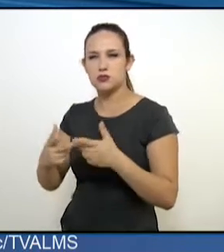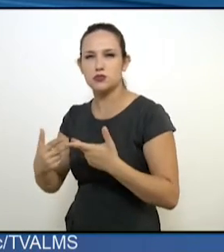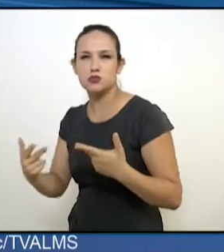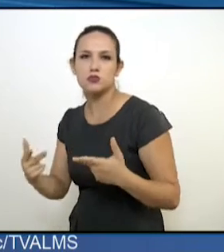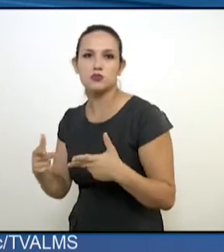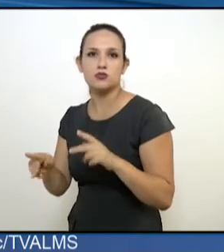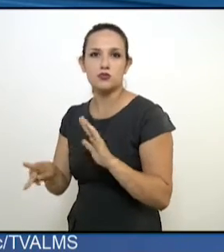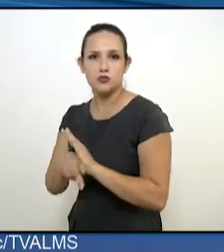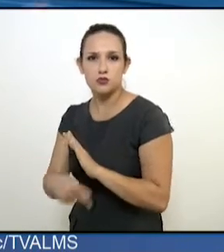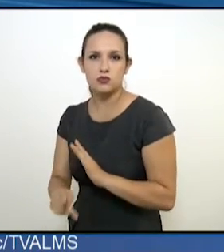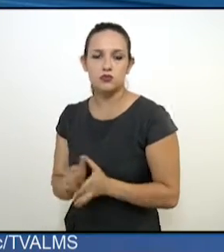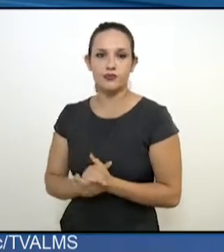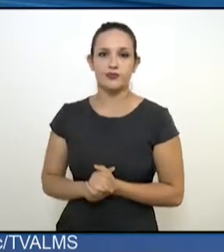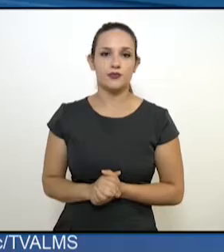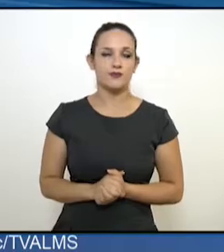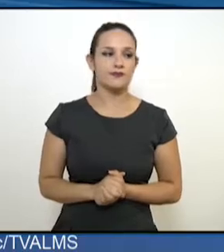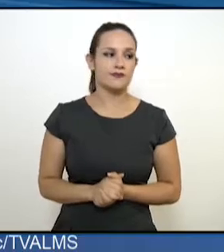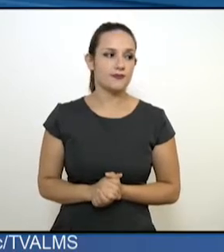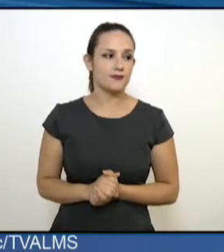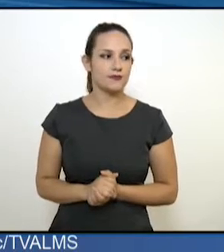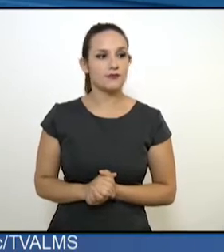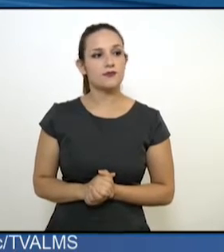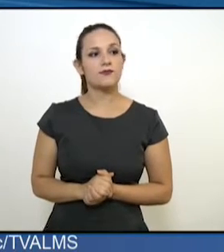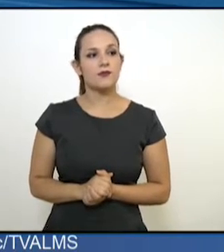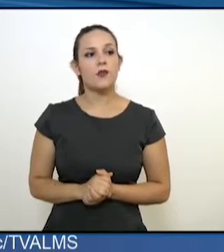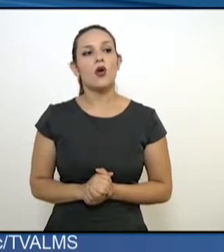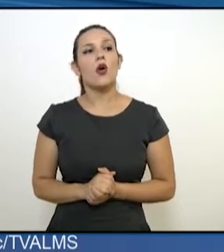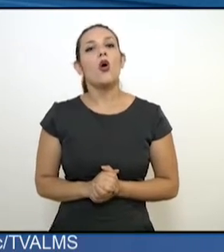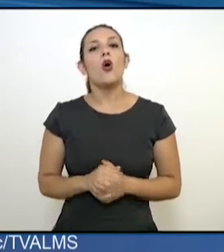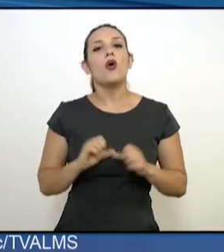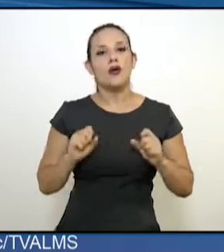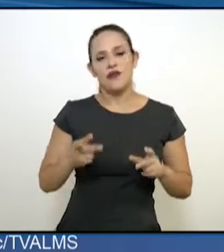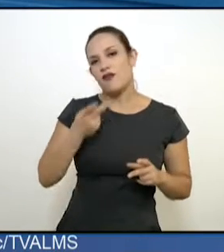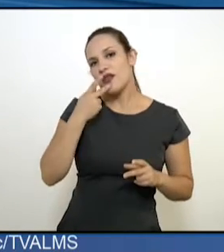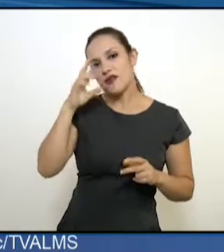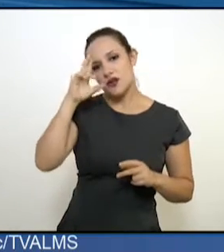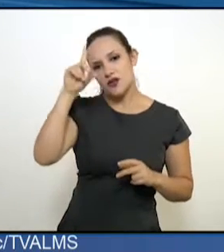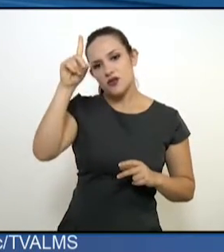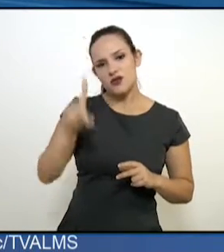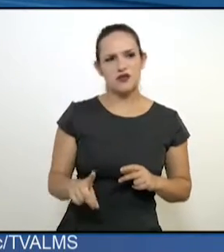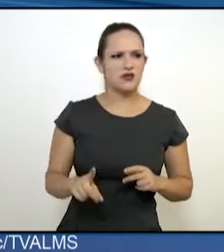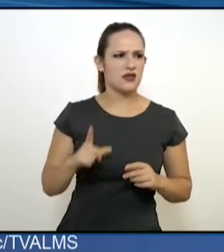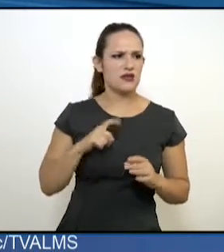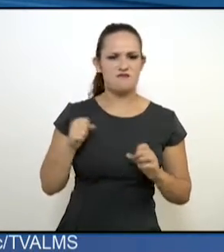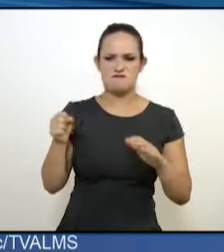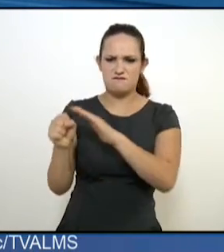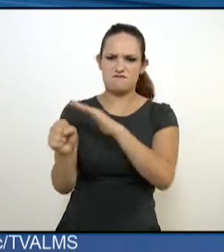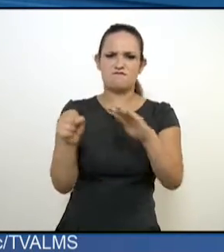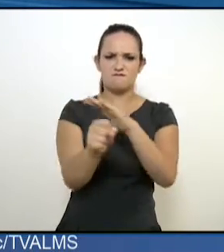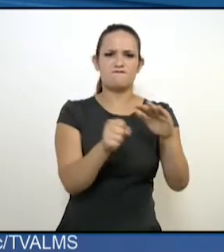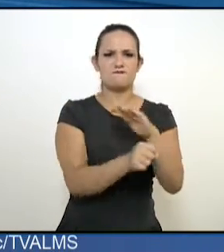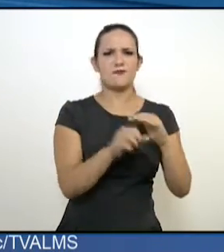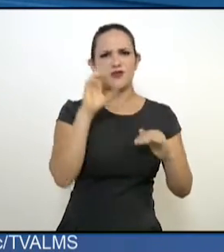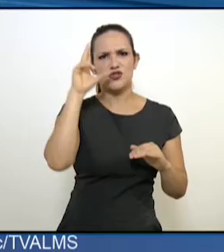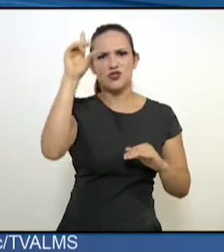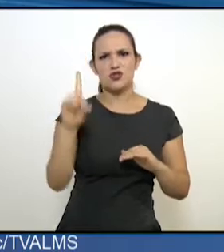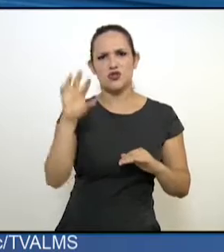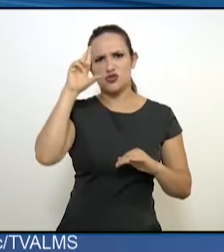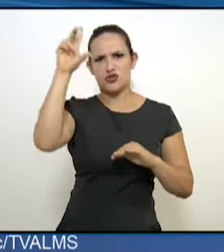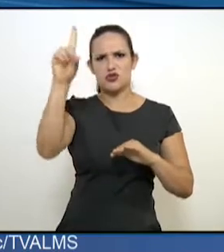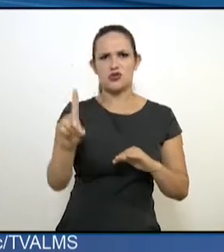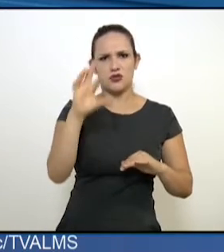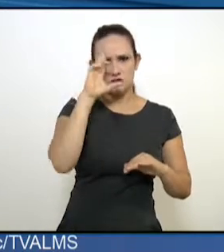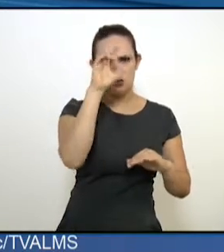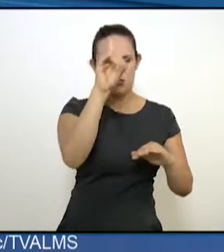Muito bem. Se fala-se em diretorias, e se coloca várias diretorias em todos os setores, e agora o